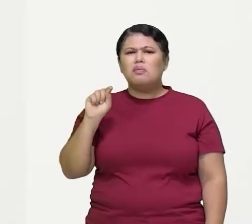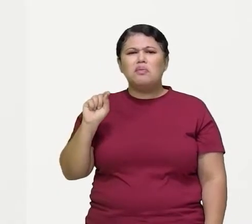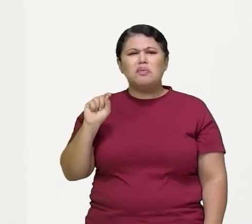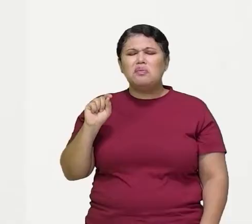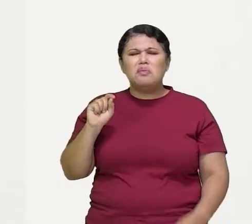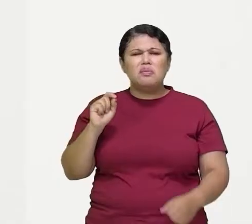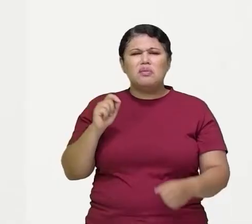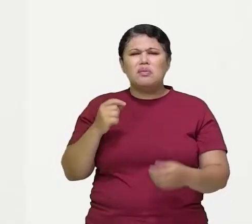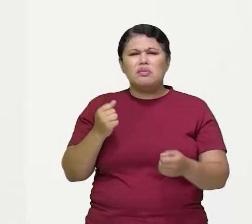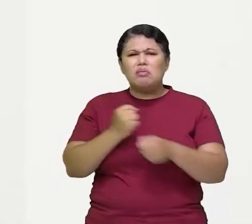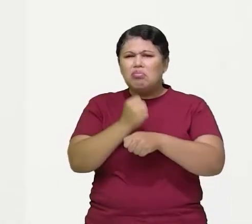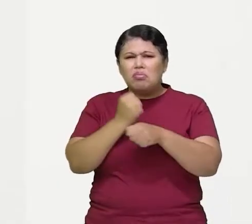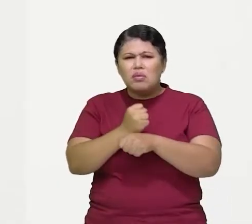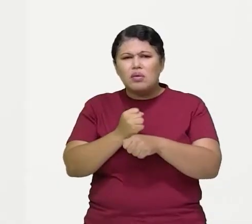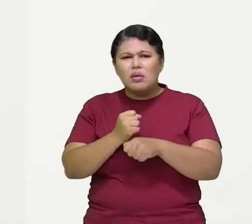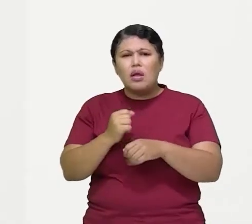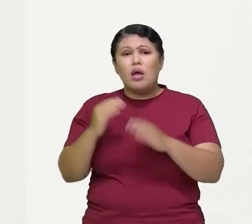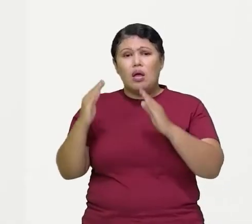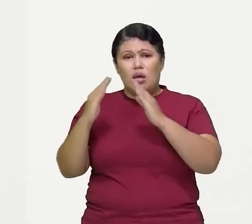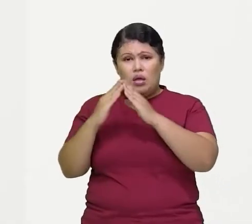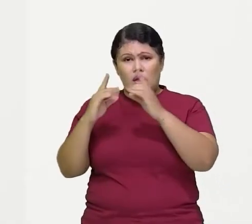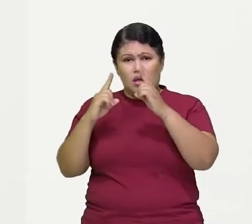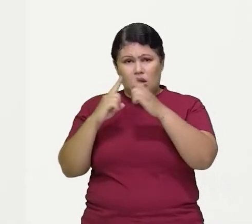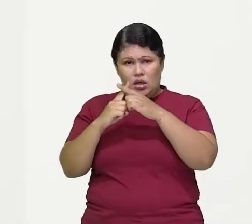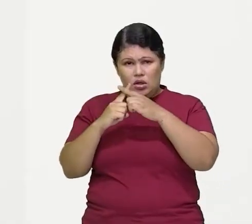de Tormes? A igreja,